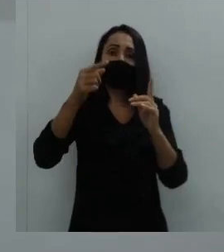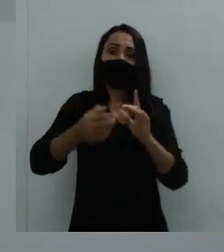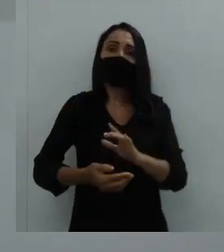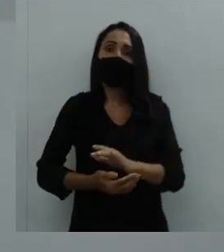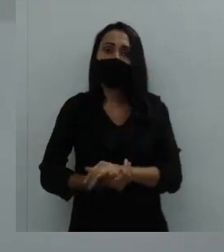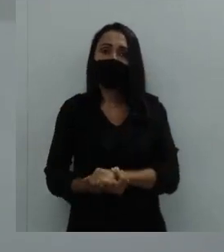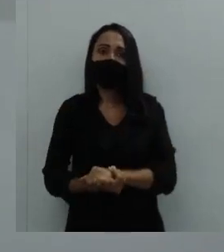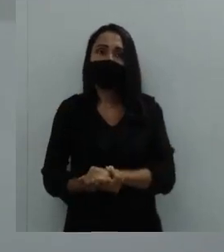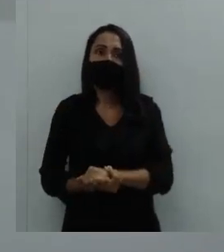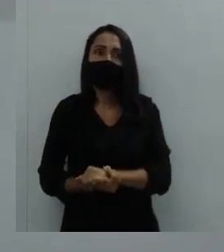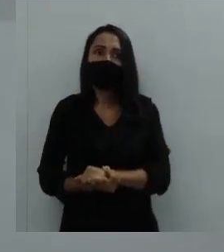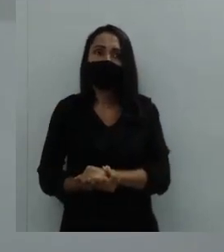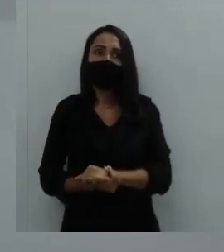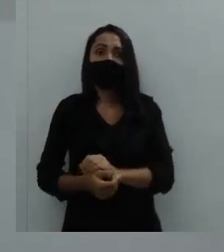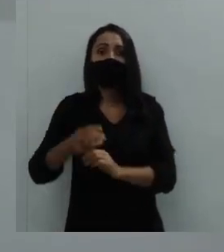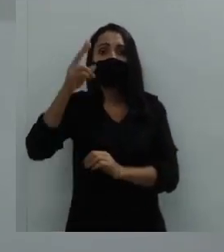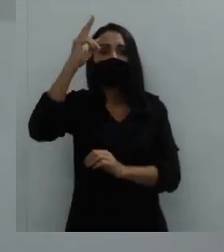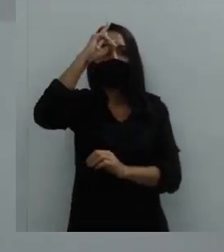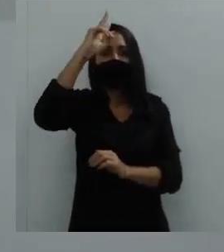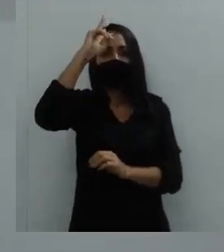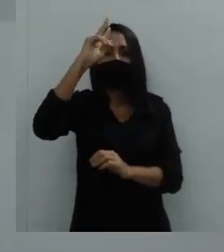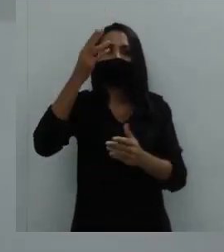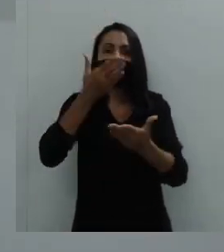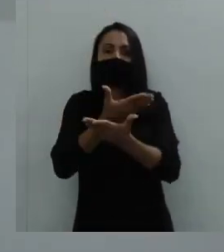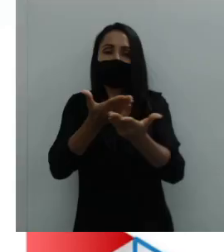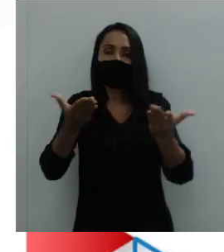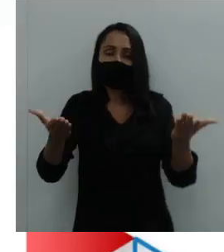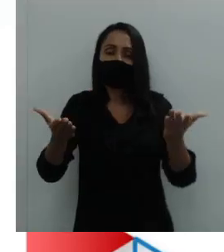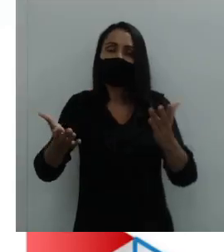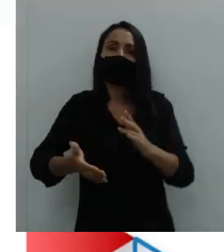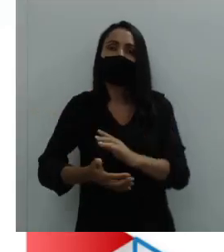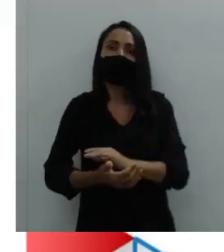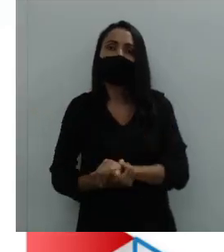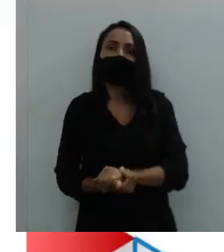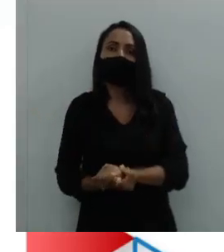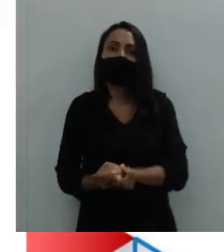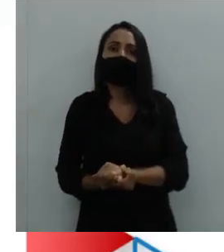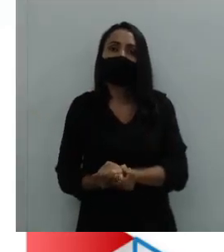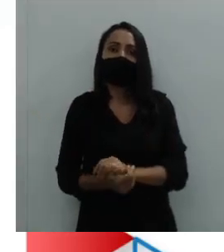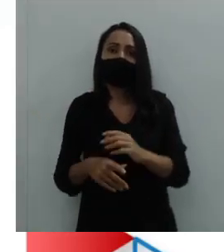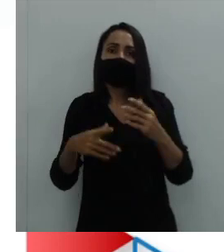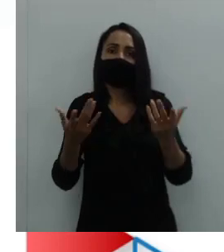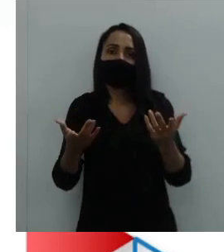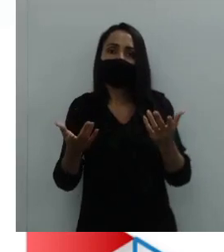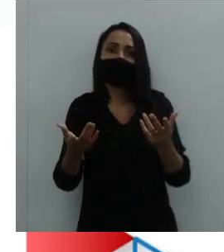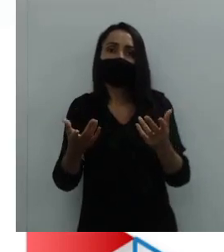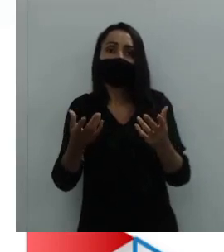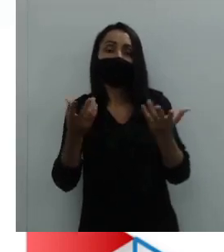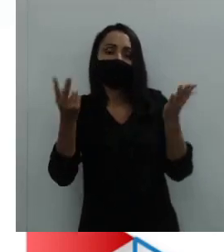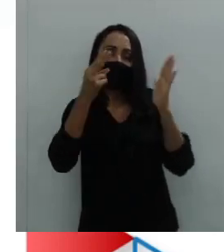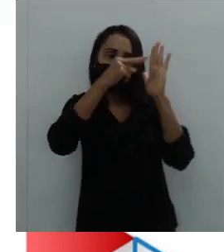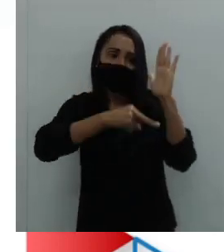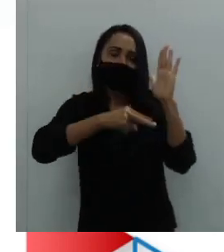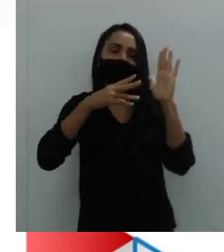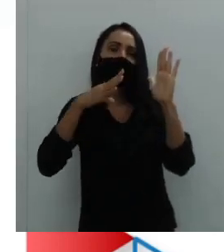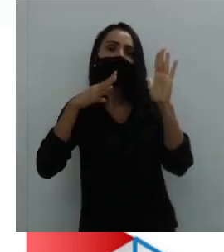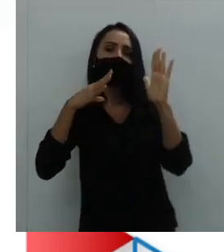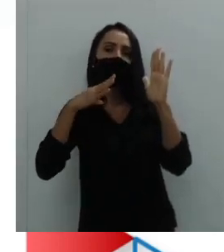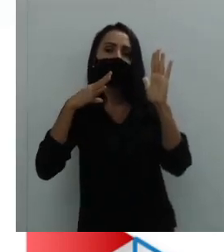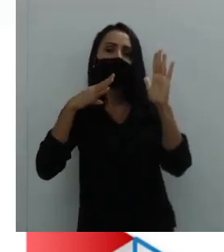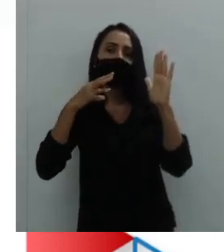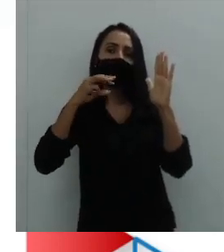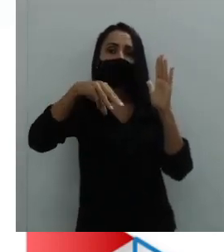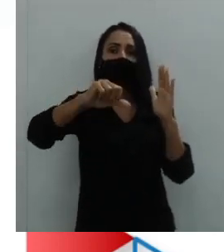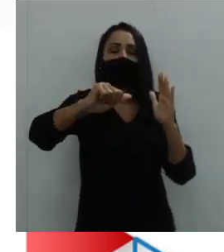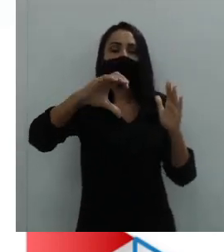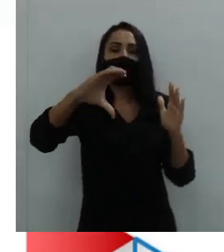aí, certo? E lembrar que trago para vocês, para deixá-los com água na boca, para ler e conhecer, um apólogo, Machado